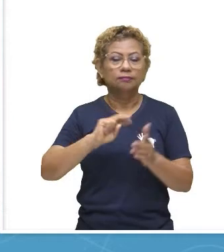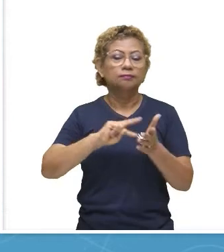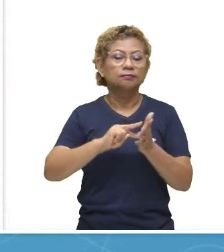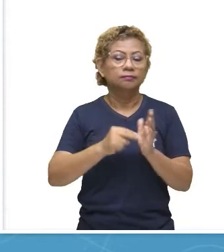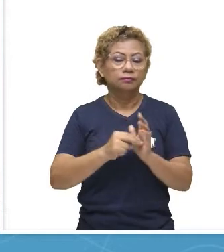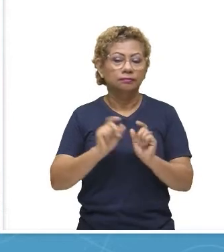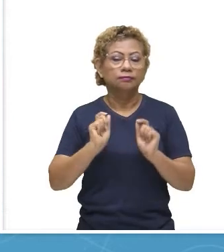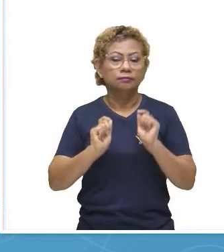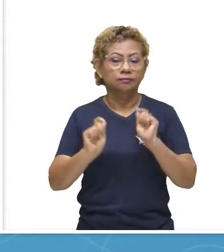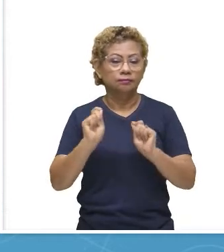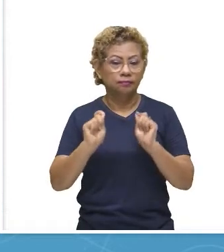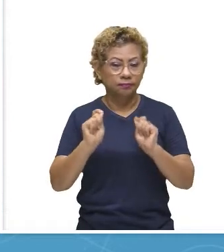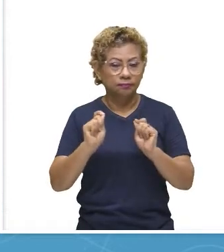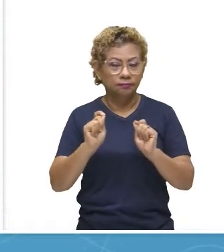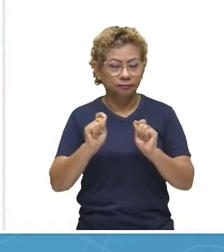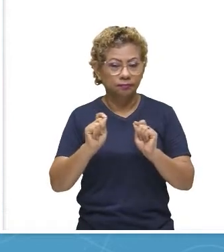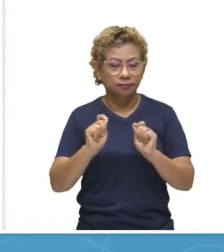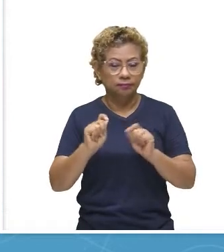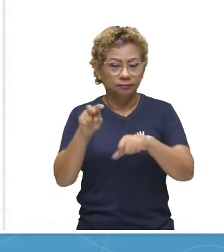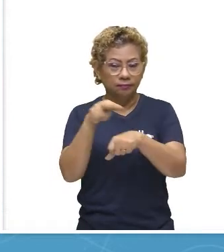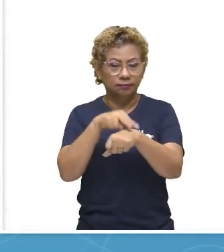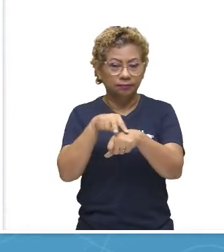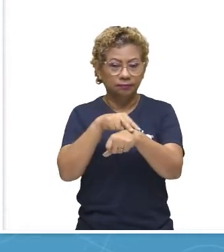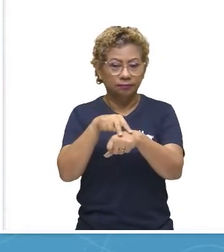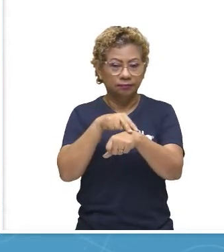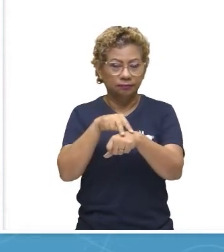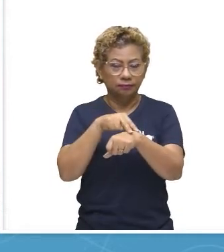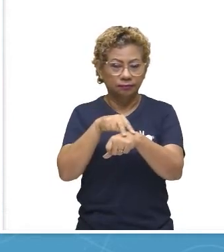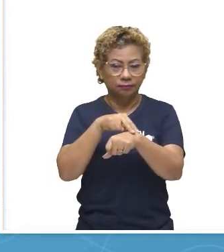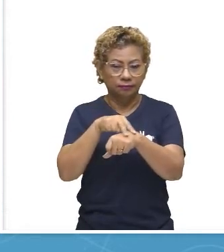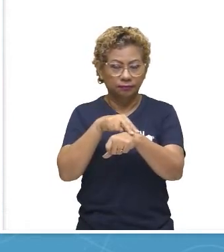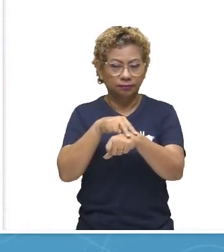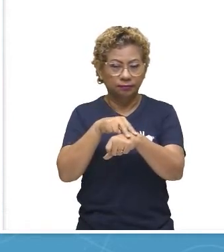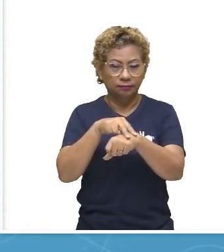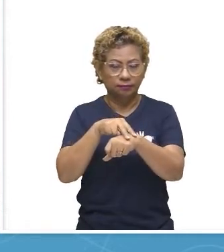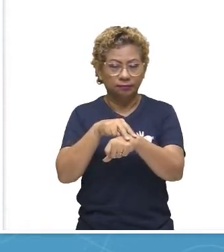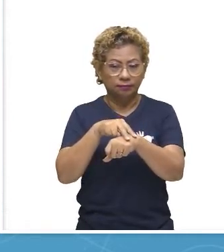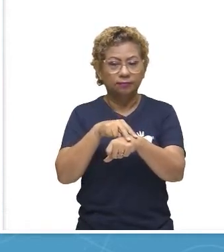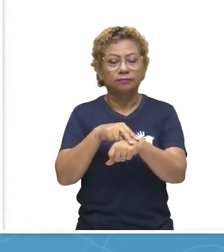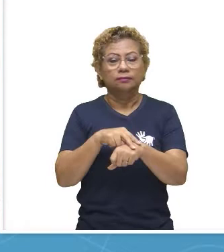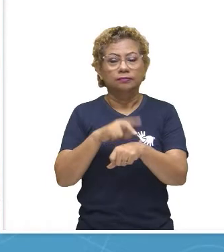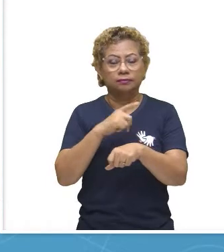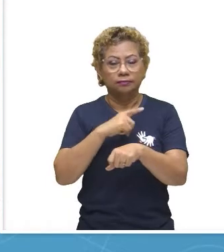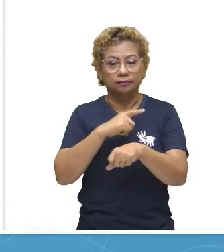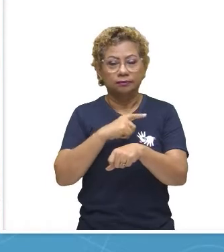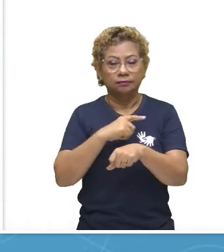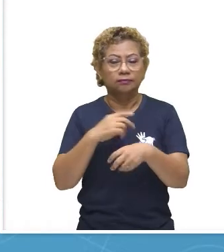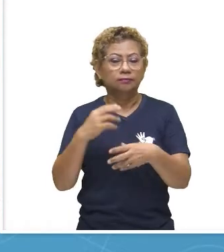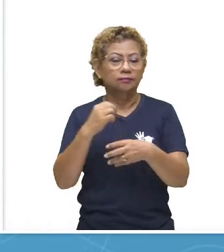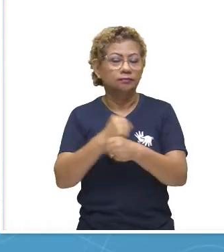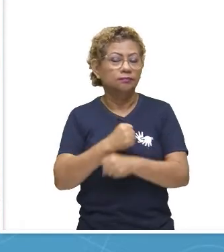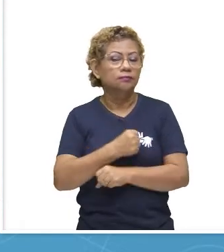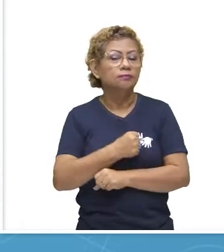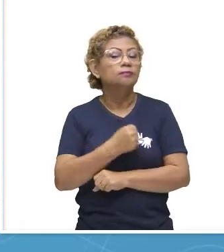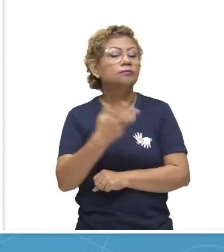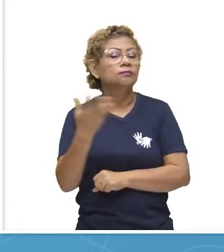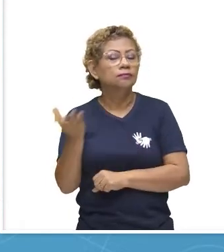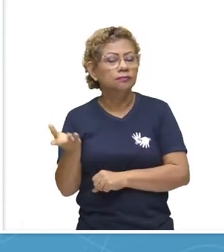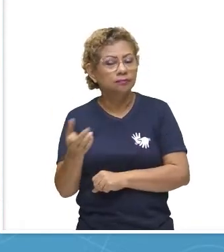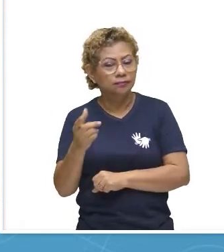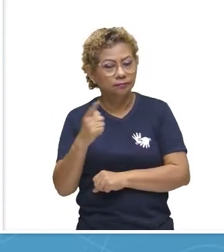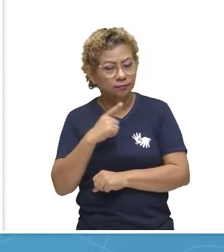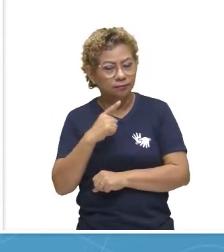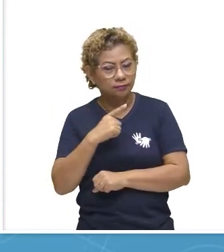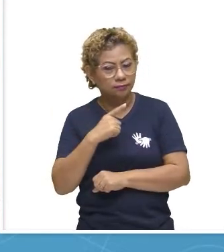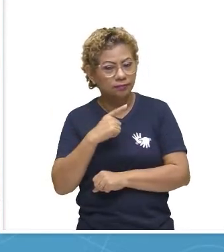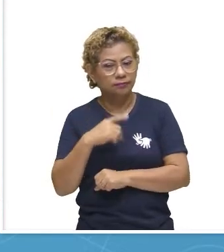significa que esse verdinho aqui de baixo vai medir quanto, né? Quanto que ele vai